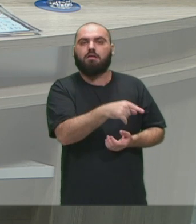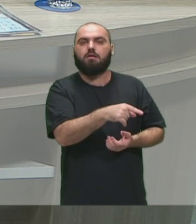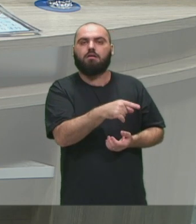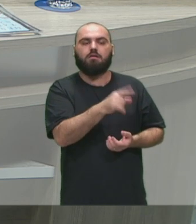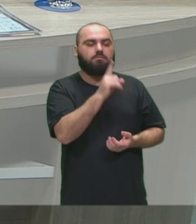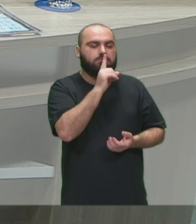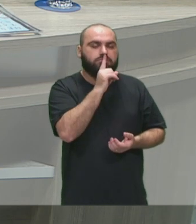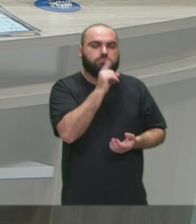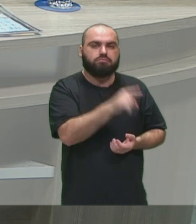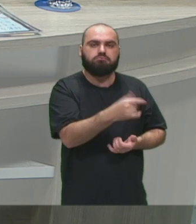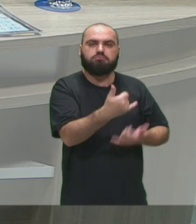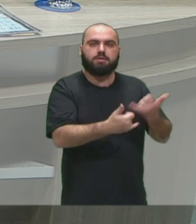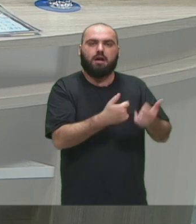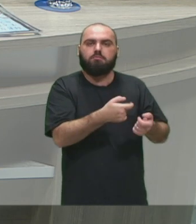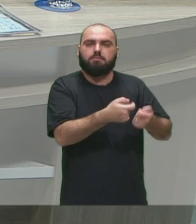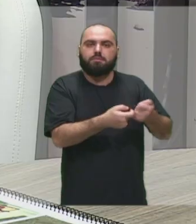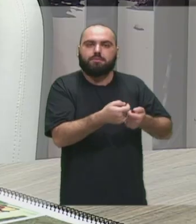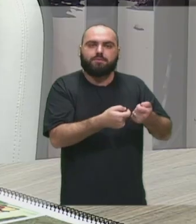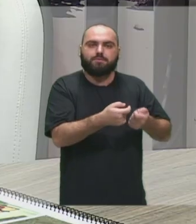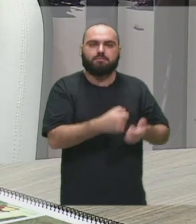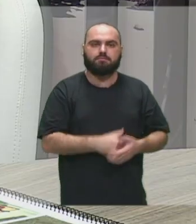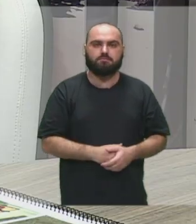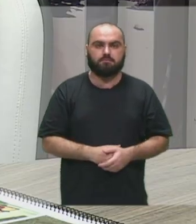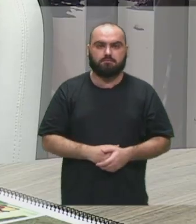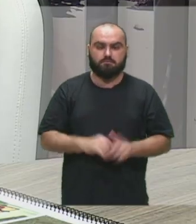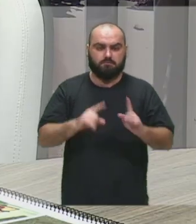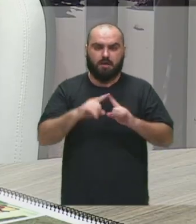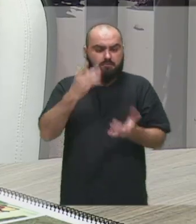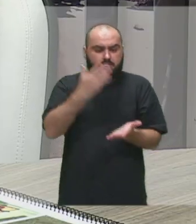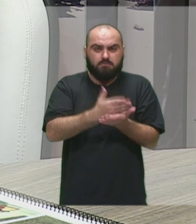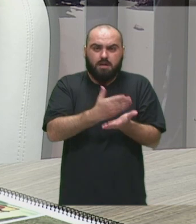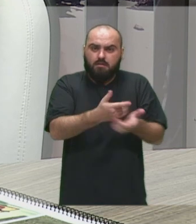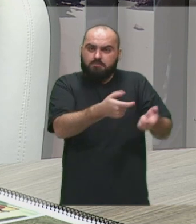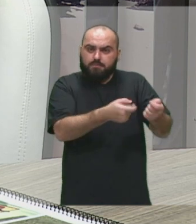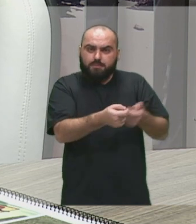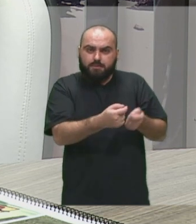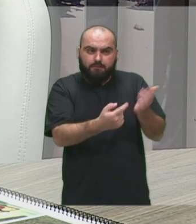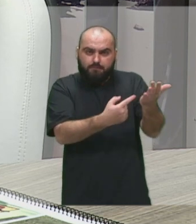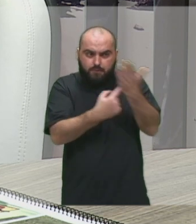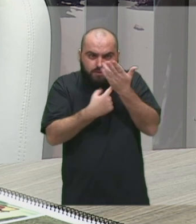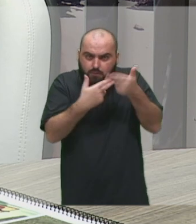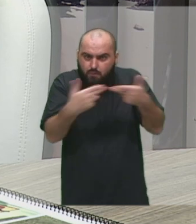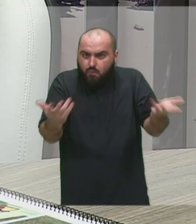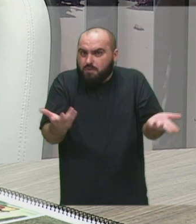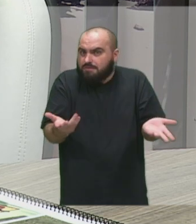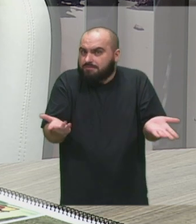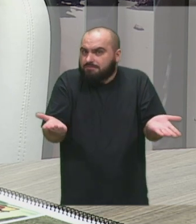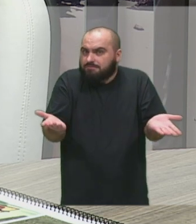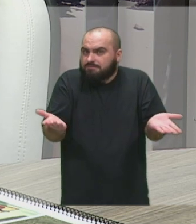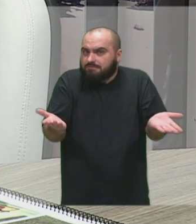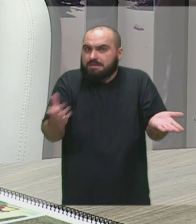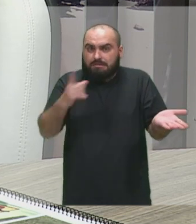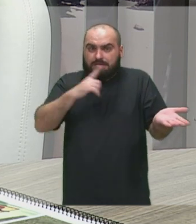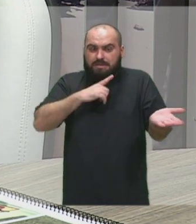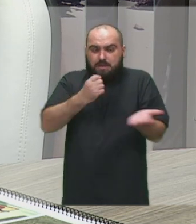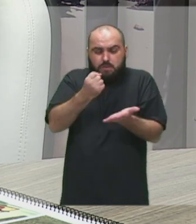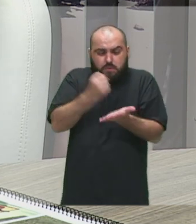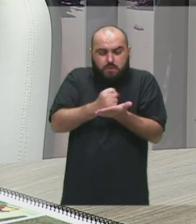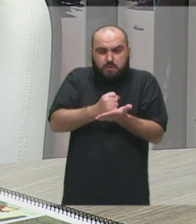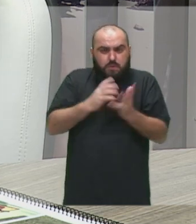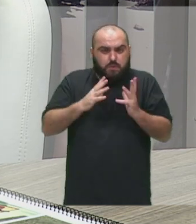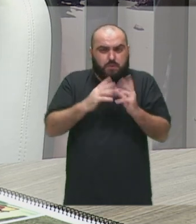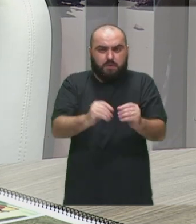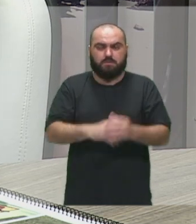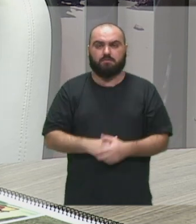elas brincarem ali no joguinho. Mas no meio desse joguinho, será que não vai aparecer alguma coisa? Será que ela tem controle de tudo?